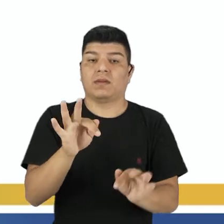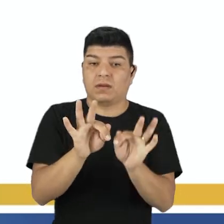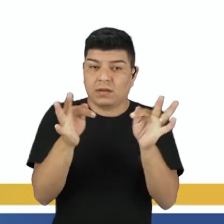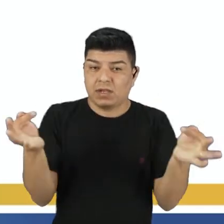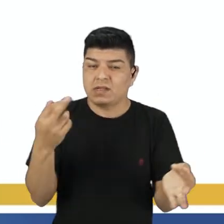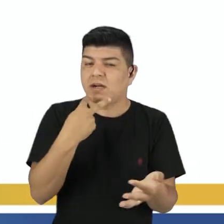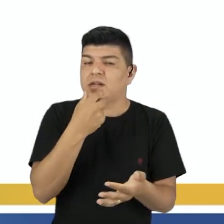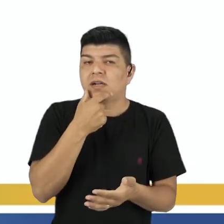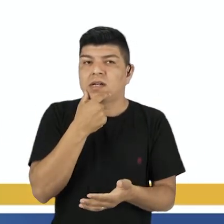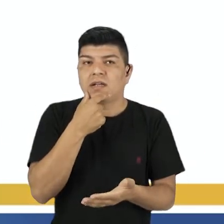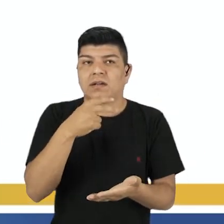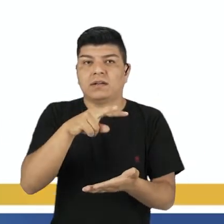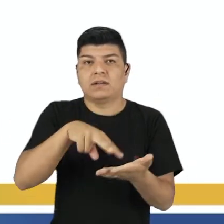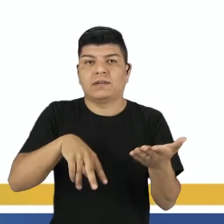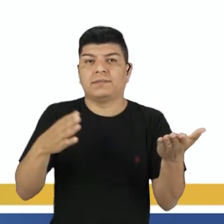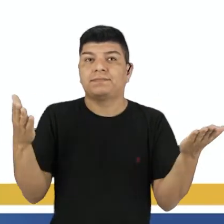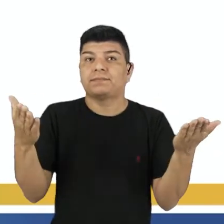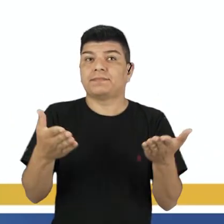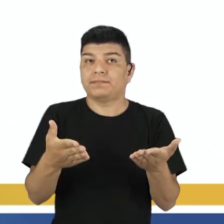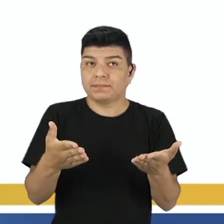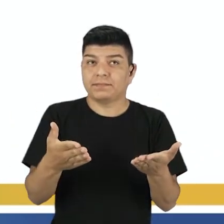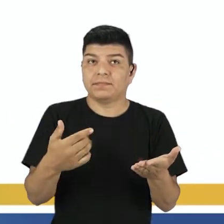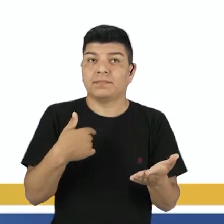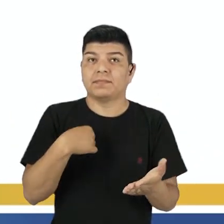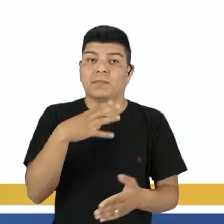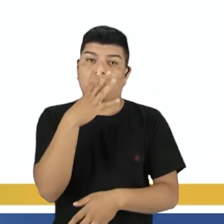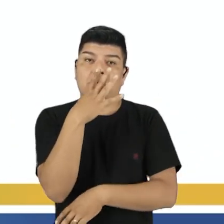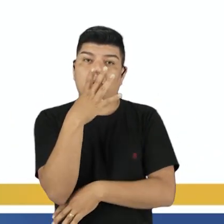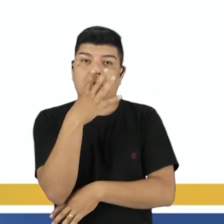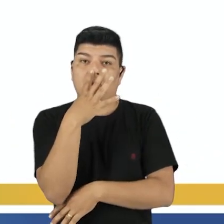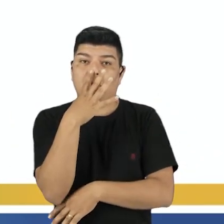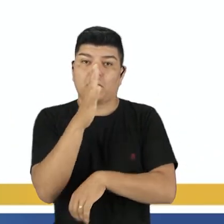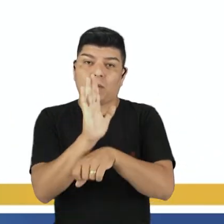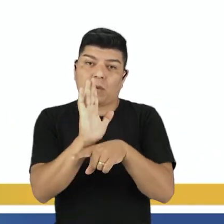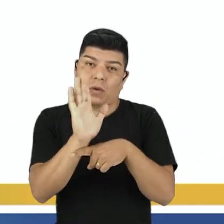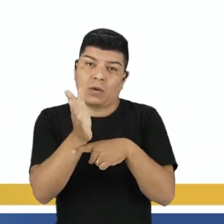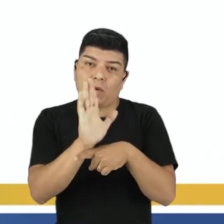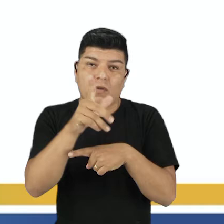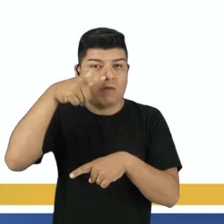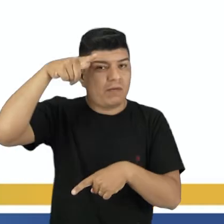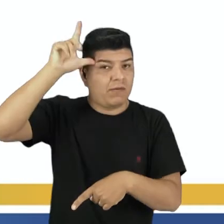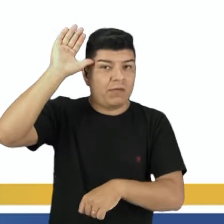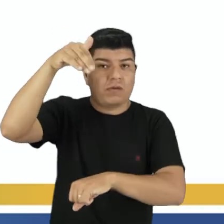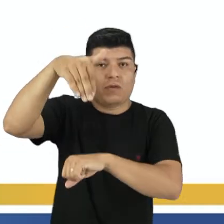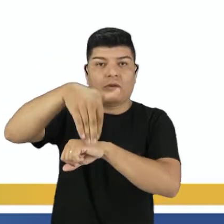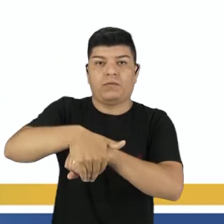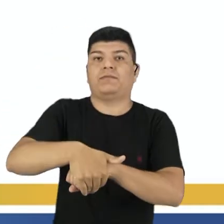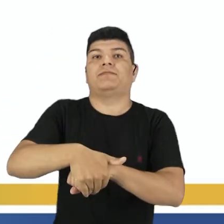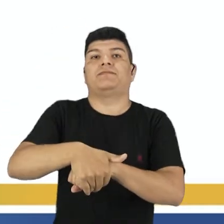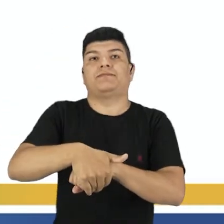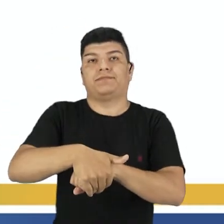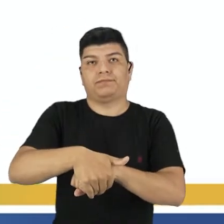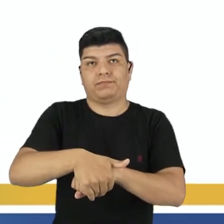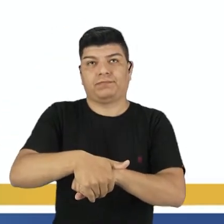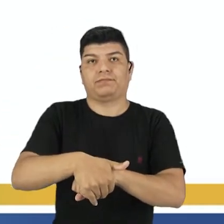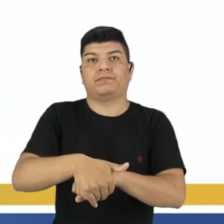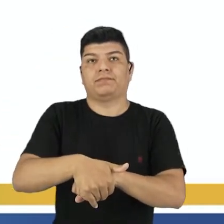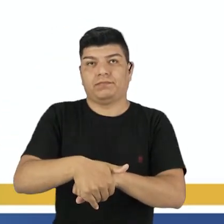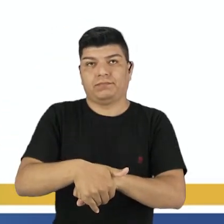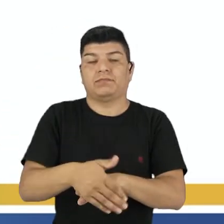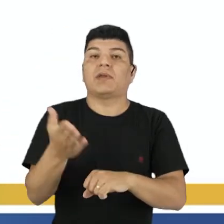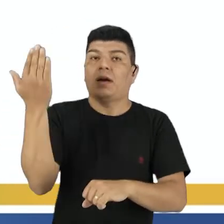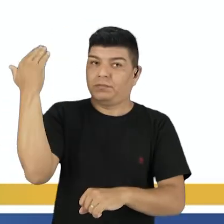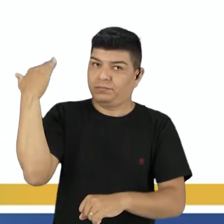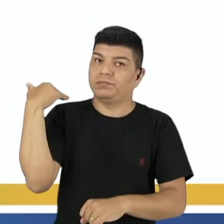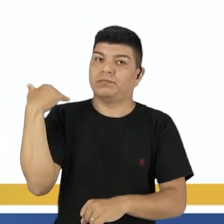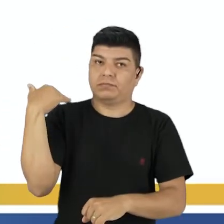watched a movie yesterday. Eu assisti um filme ontem à noite. Esse é um evento que está no